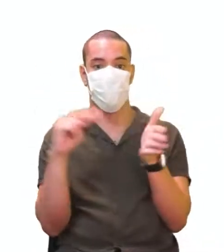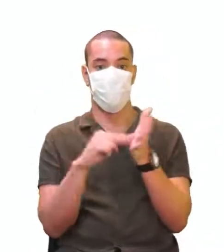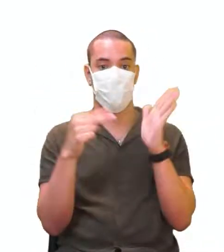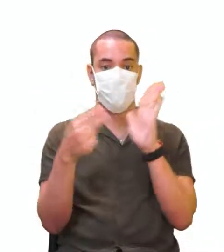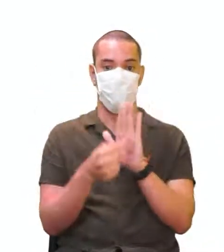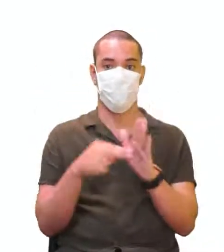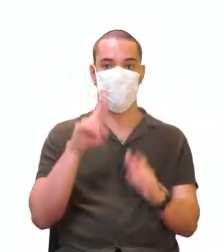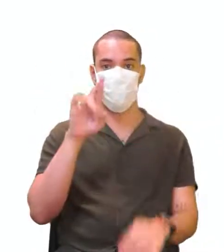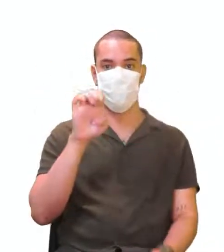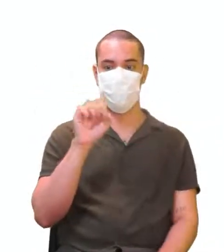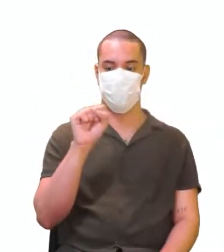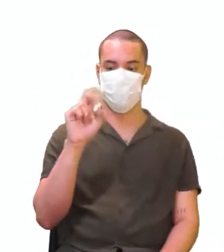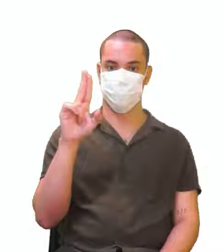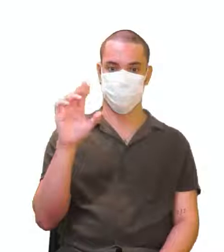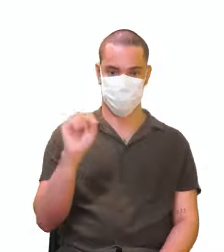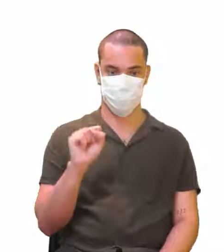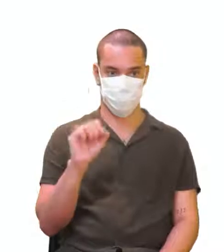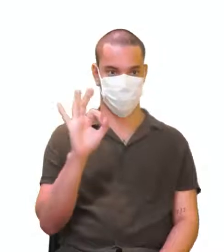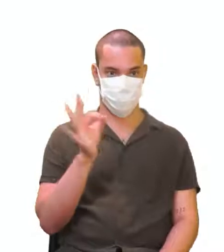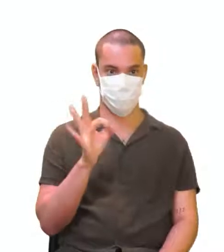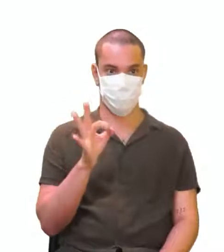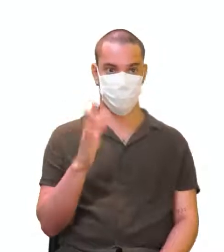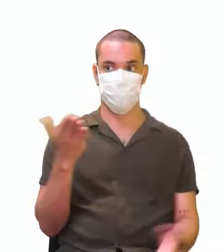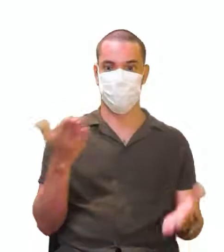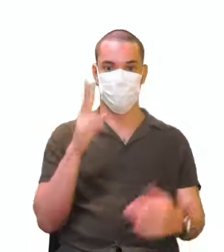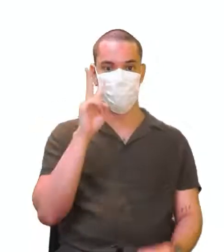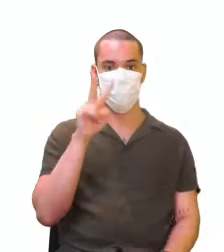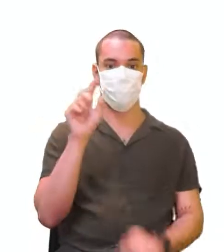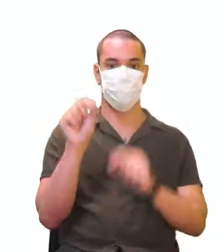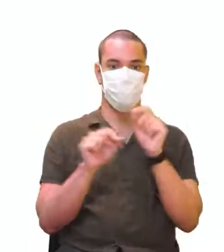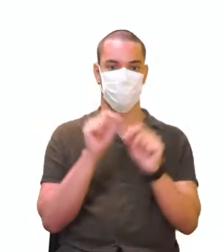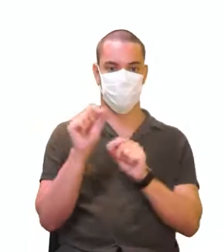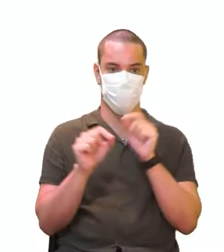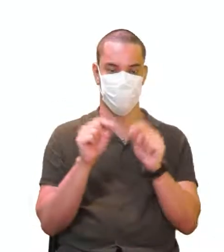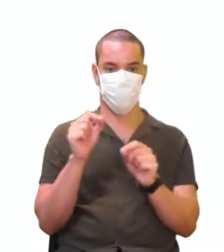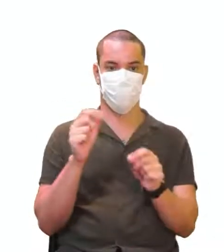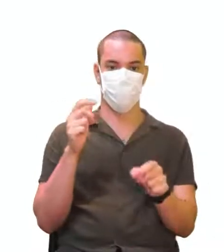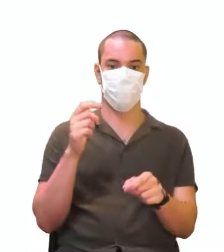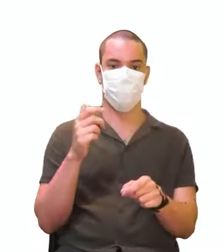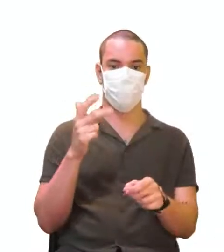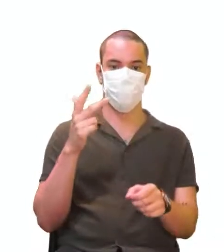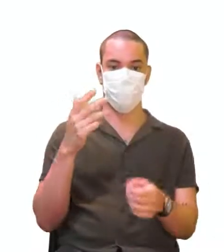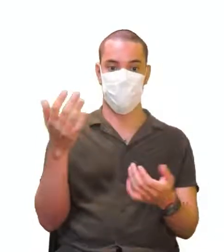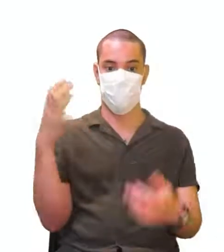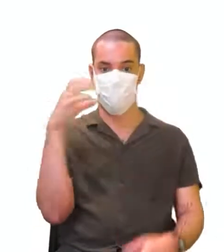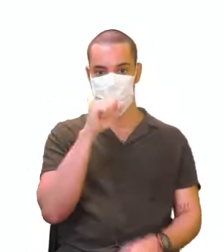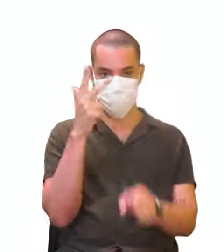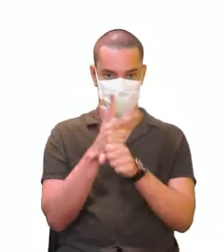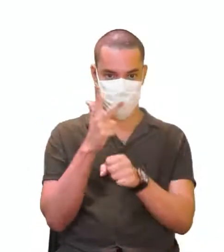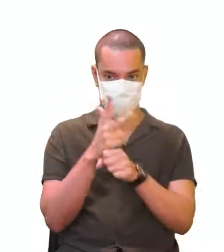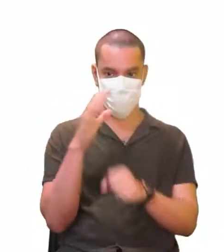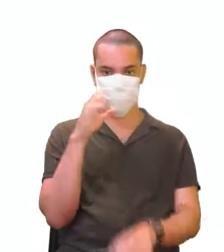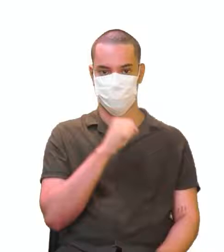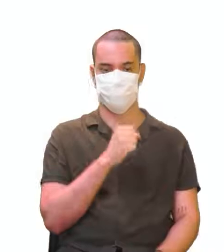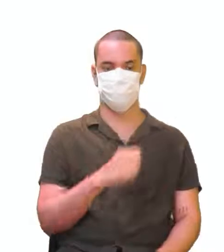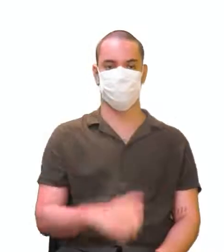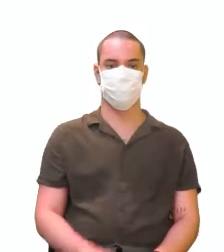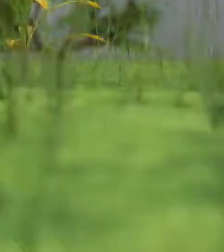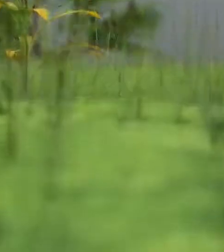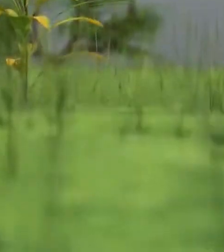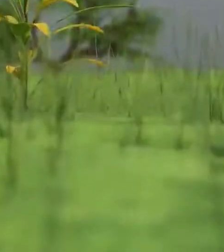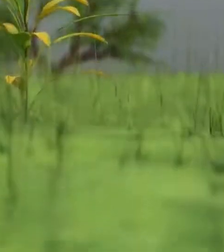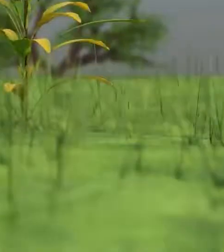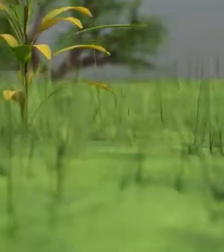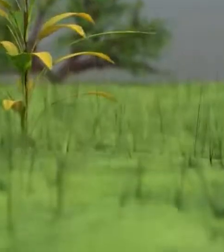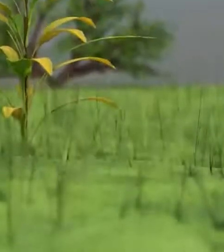fator Rhesus. Mas vamos dar uma olhadinha na nossa enquete, né, dessa aula. Vamos lá?